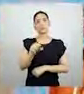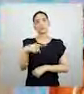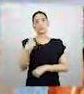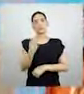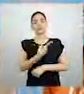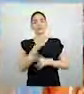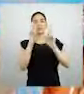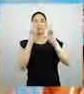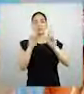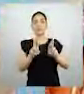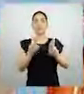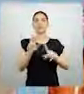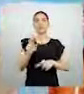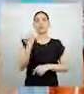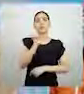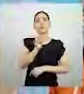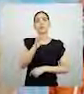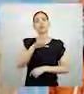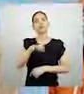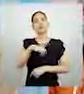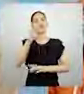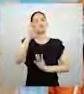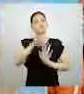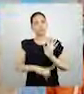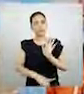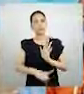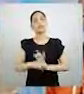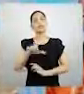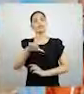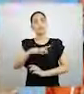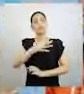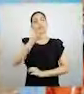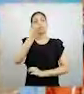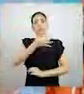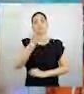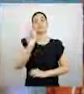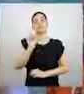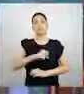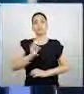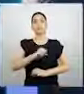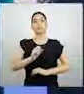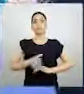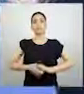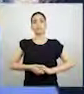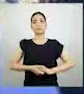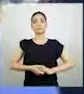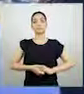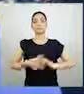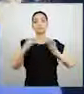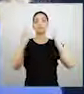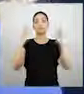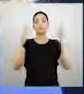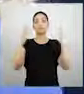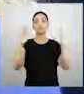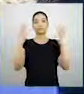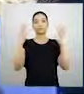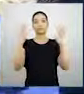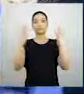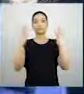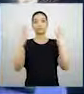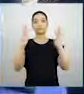mulher tem peixe, aqui, mulher tem voz, aqui, mulher tem direitos. Aplausos